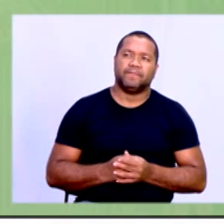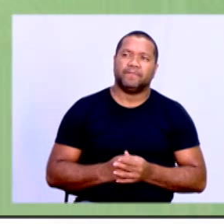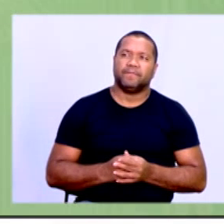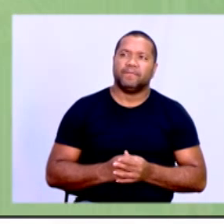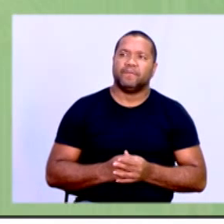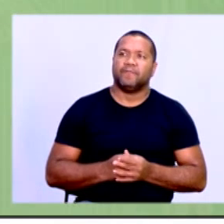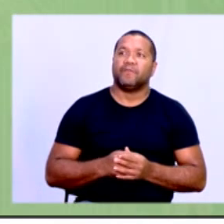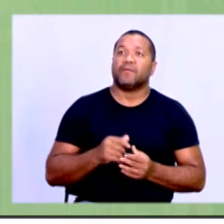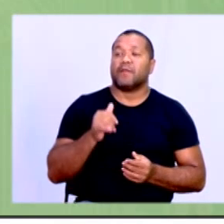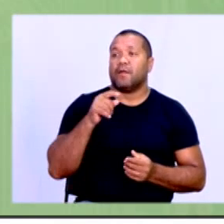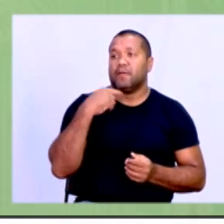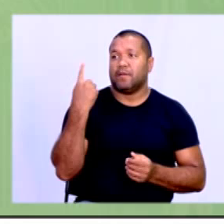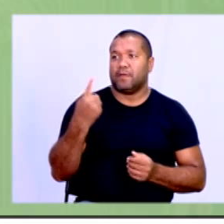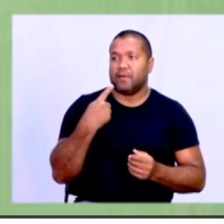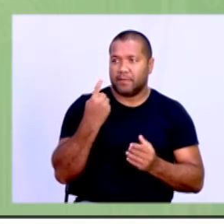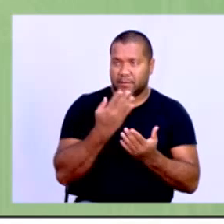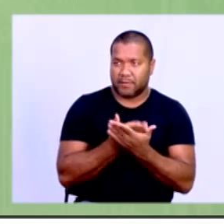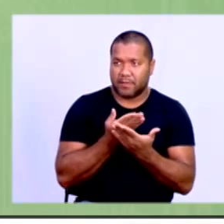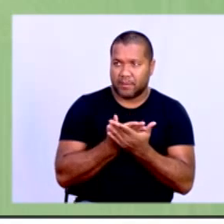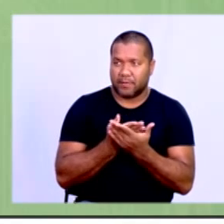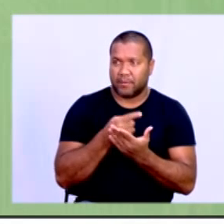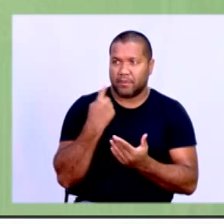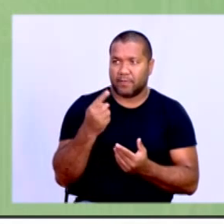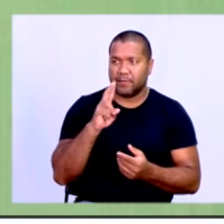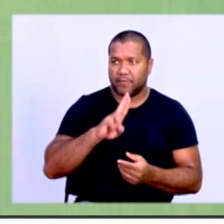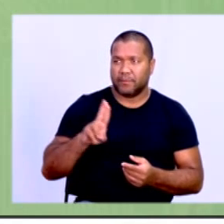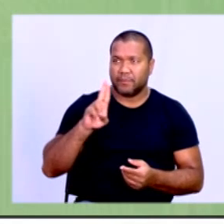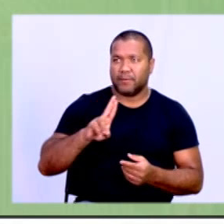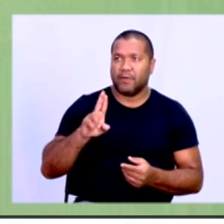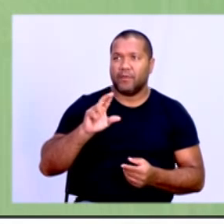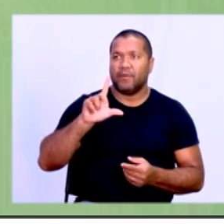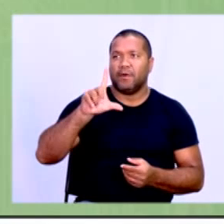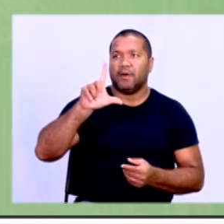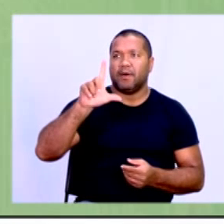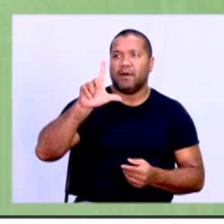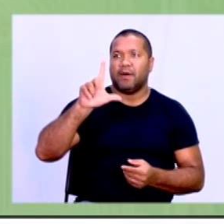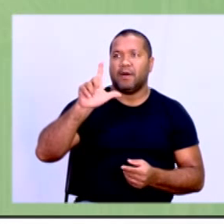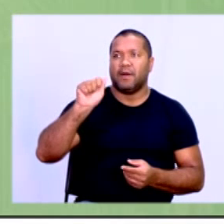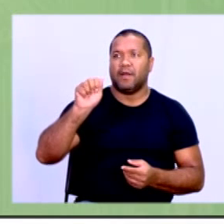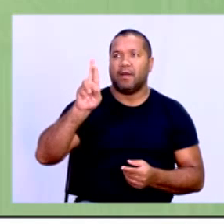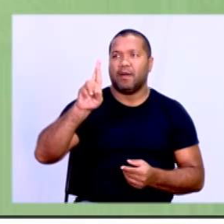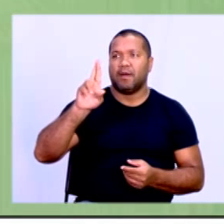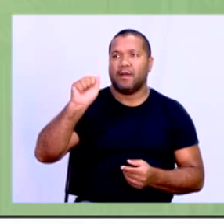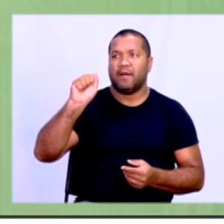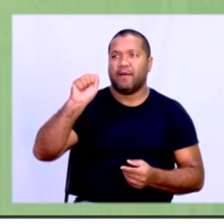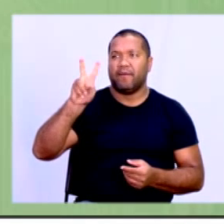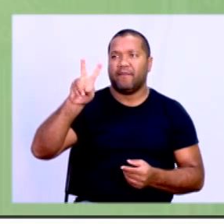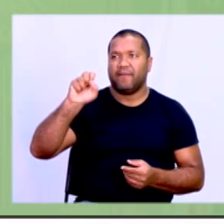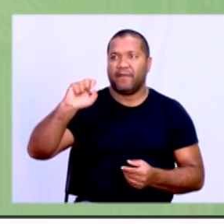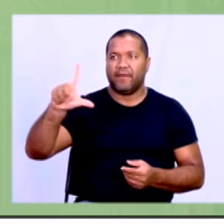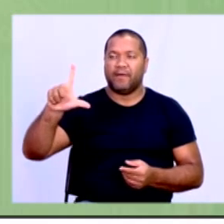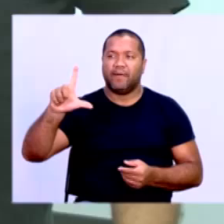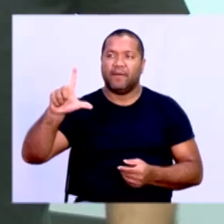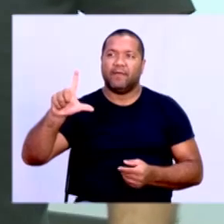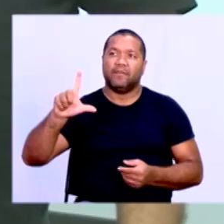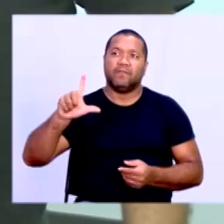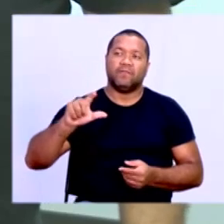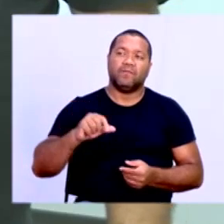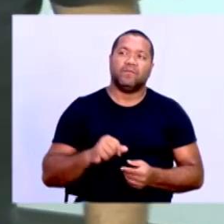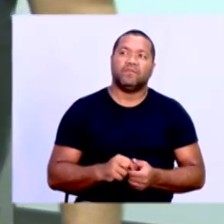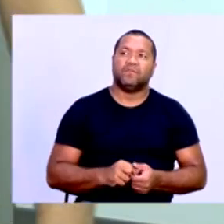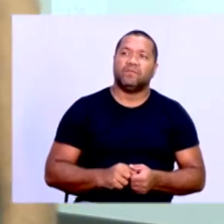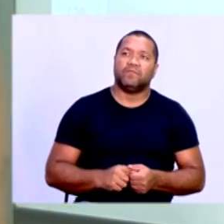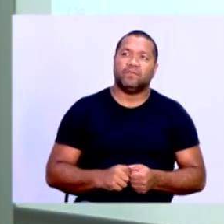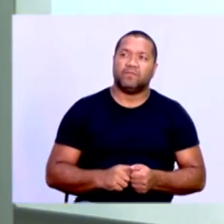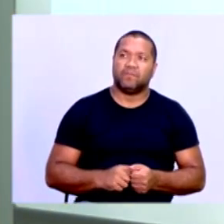Então, nas nossas aulas, nós vamos usar o Laravel, né? Uns falam que é Laravel ou Laravel,